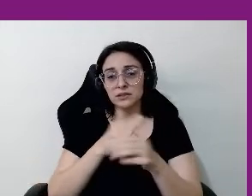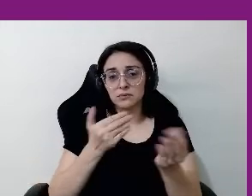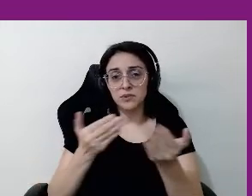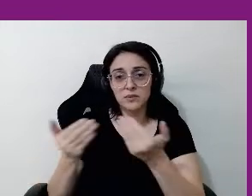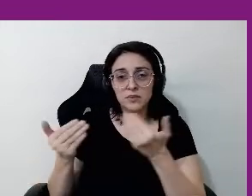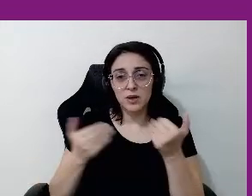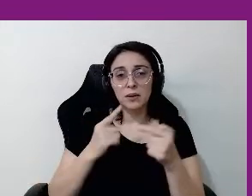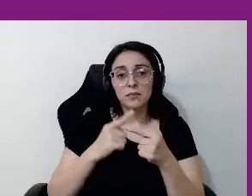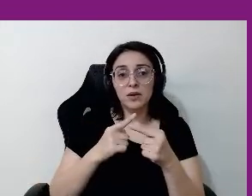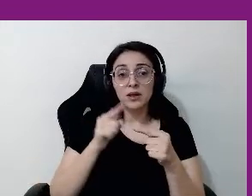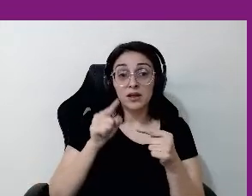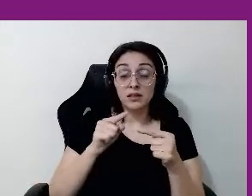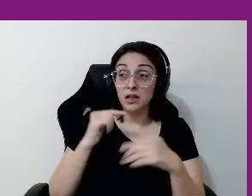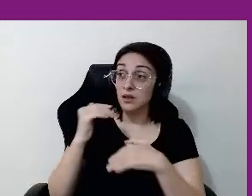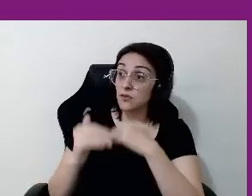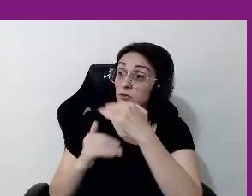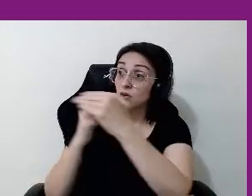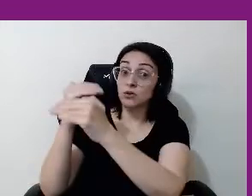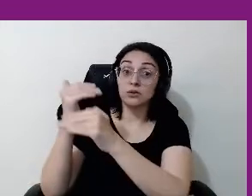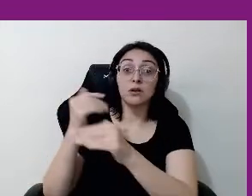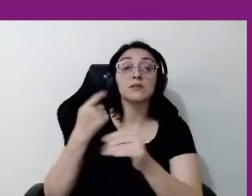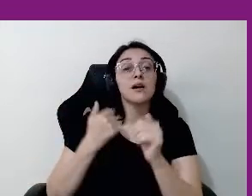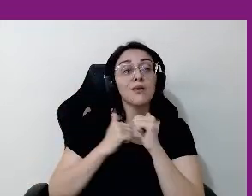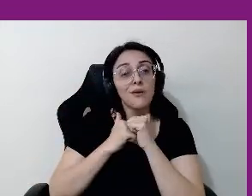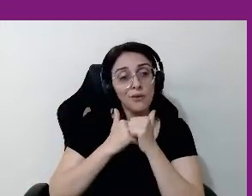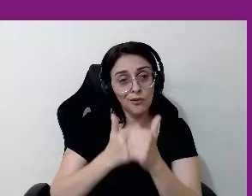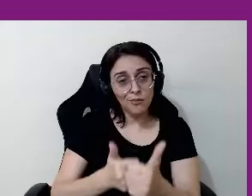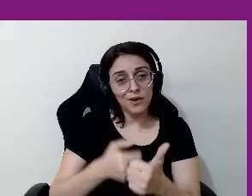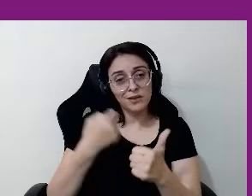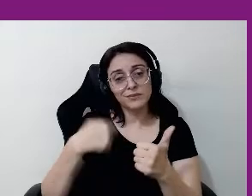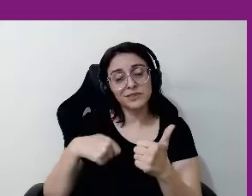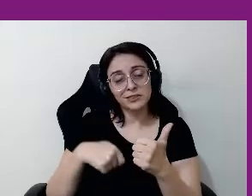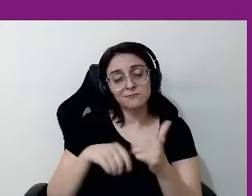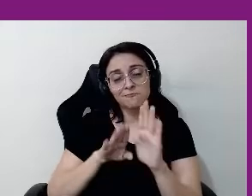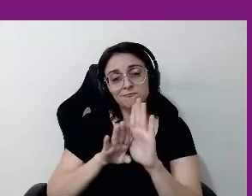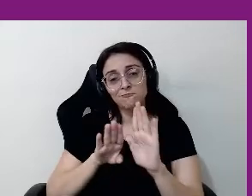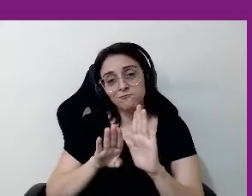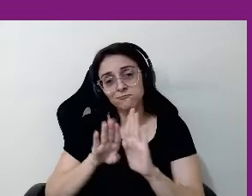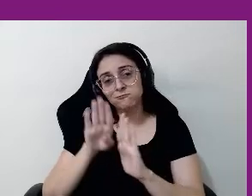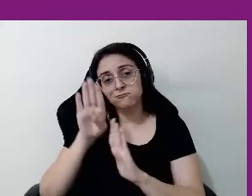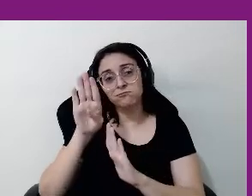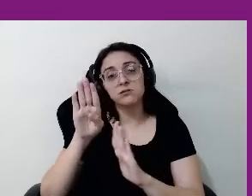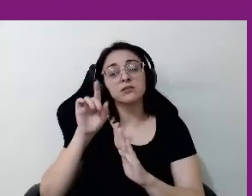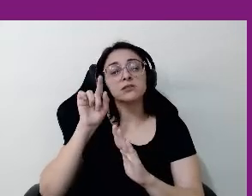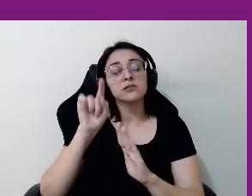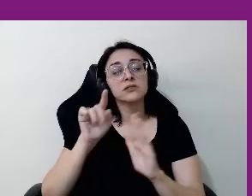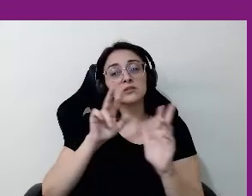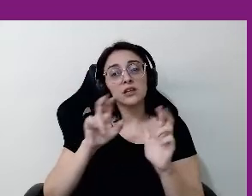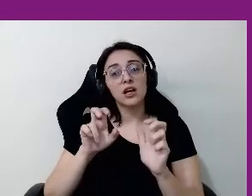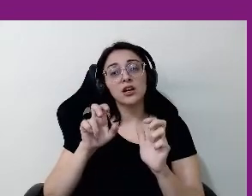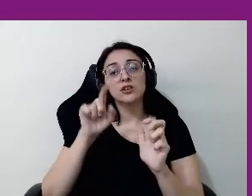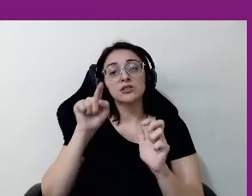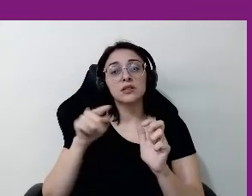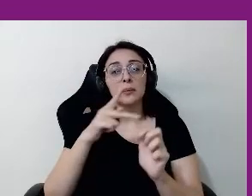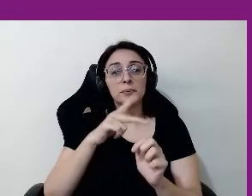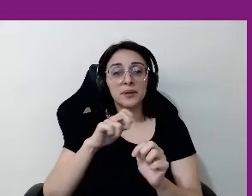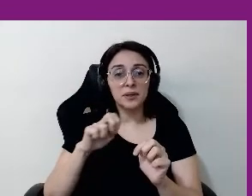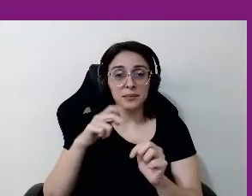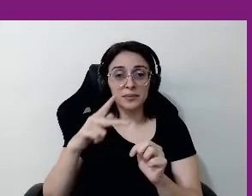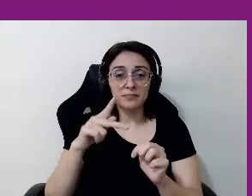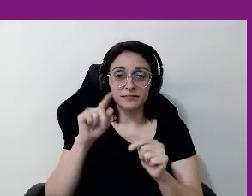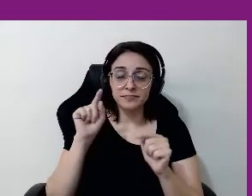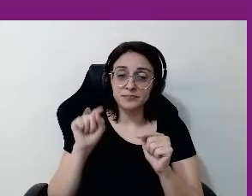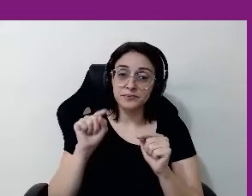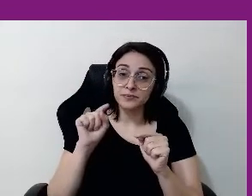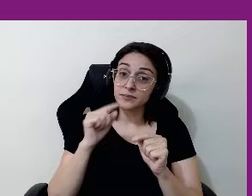a impedância também está evoluindo, então a gente tem que acompanhar tudo isso, né? Para a titulação da PIP. Então, a